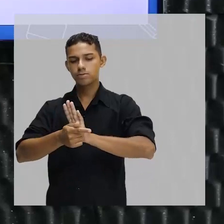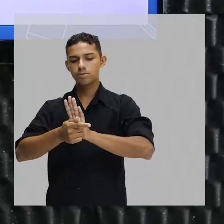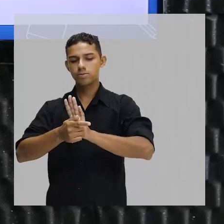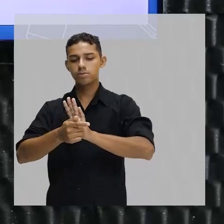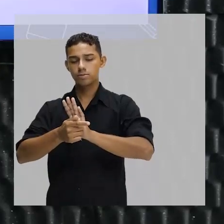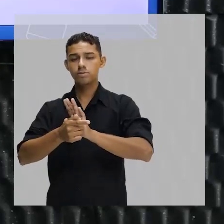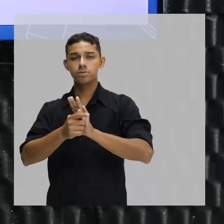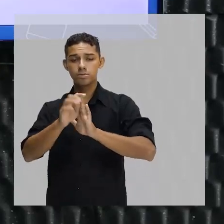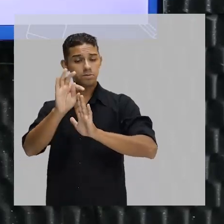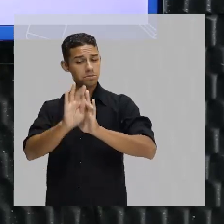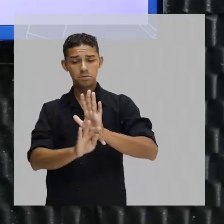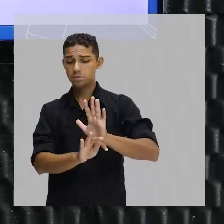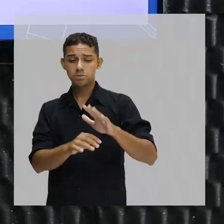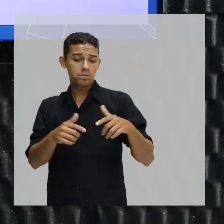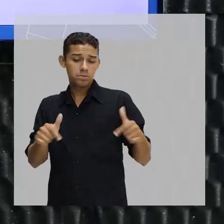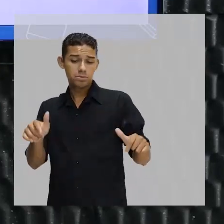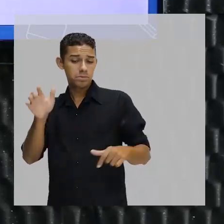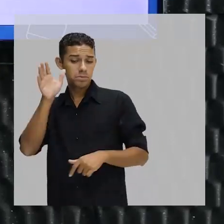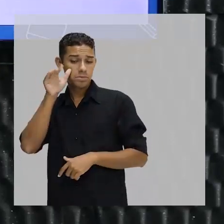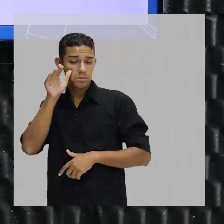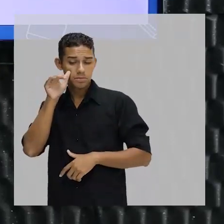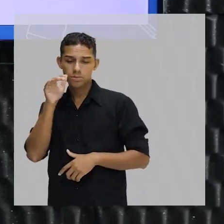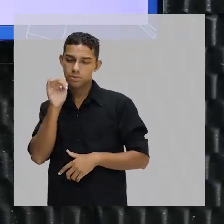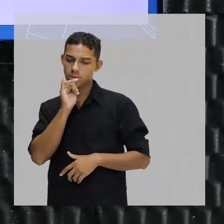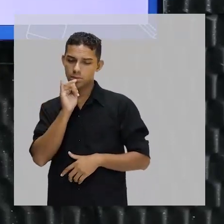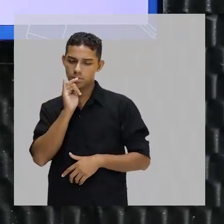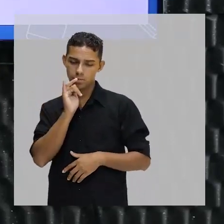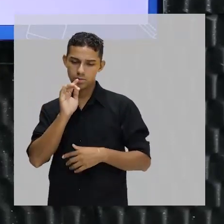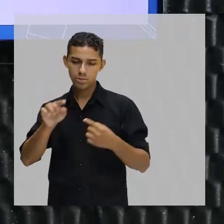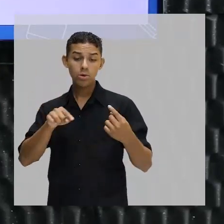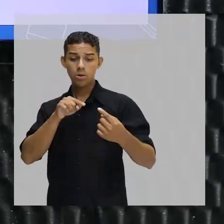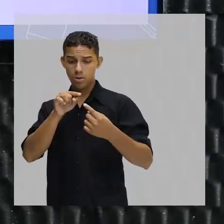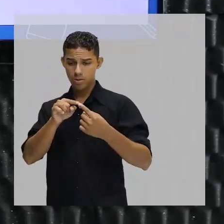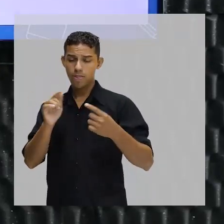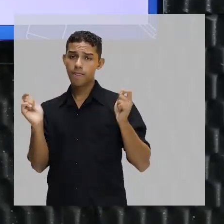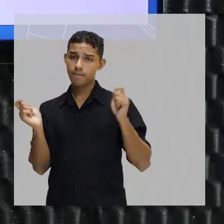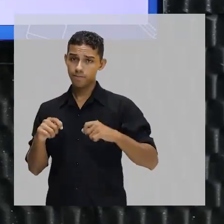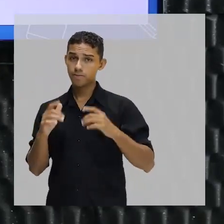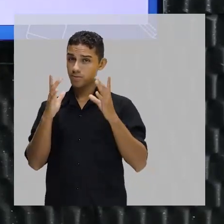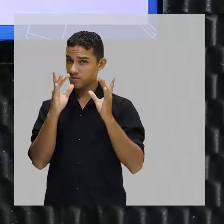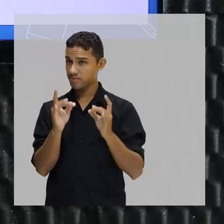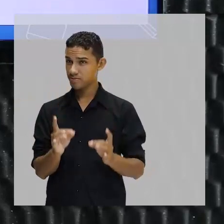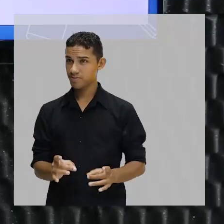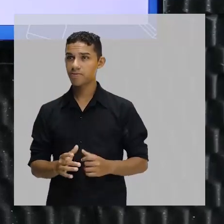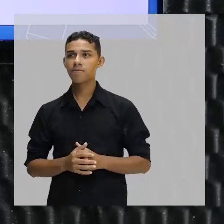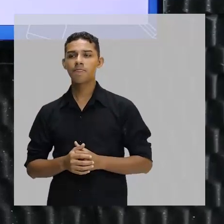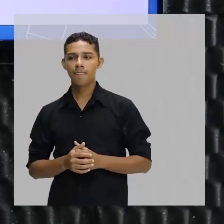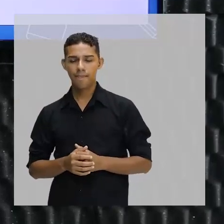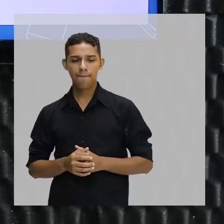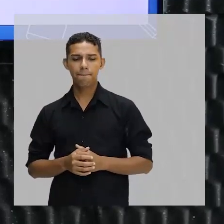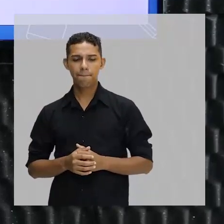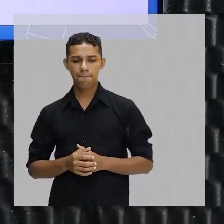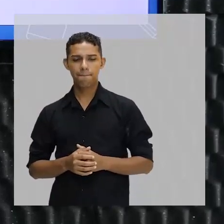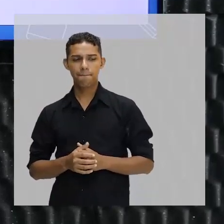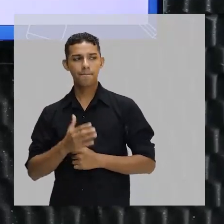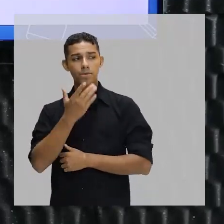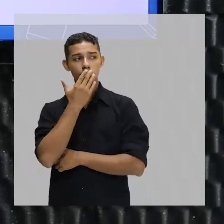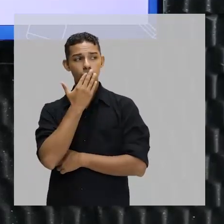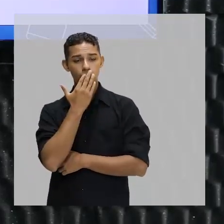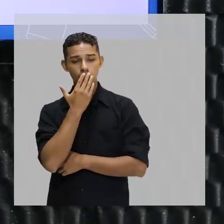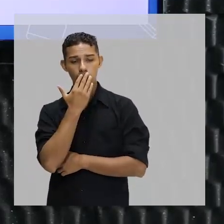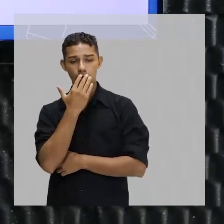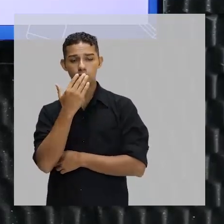tanto interesse, a não ser que ela vá buscar com aquele objetivo específico. Cores do